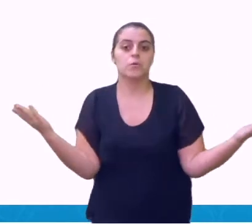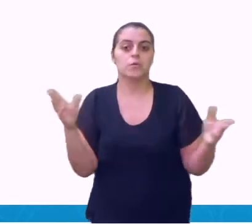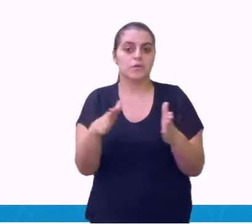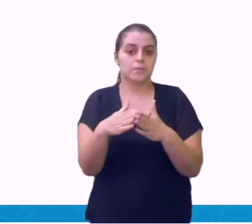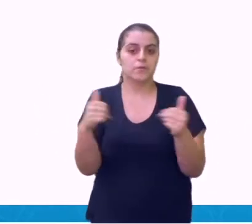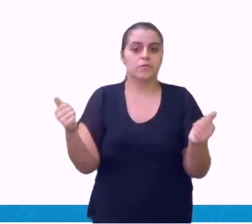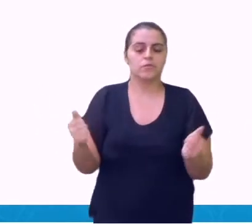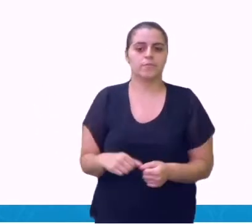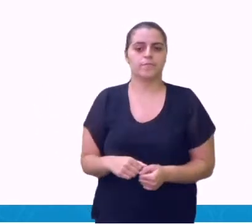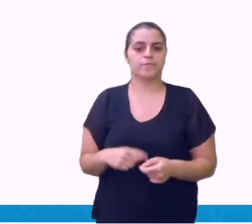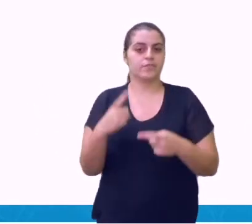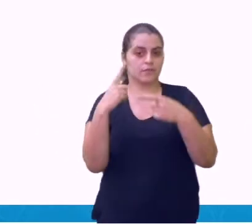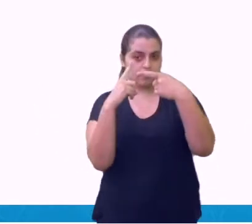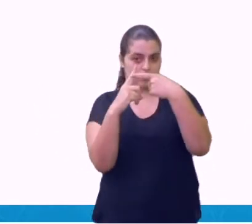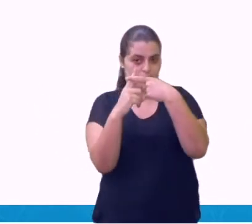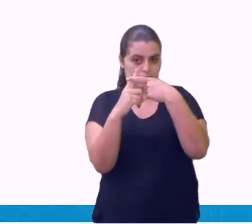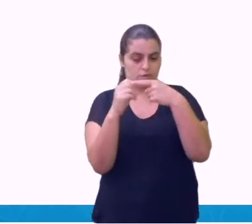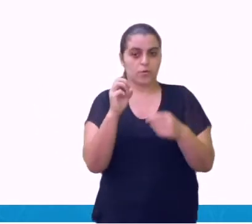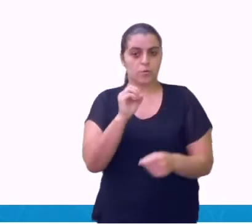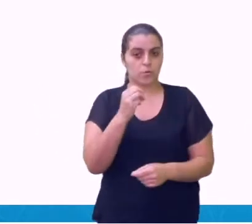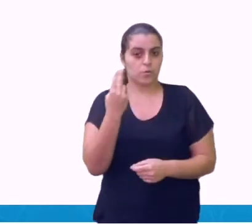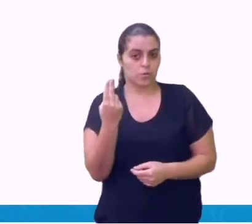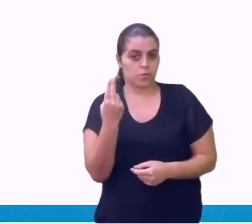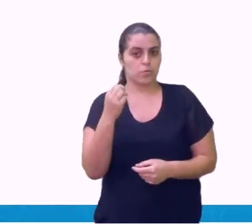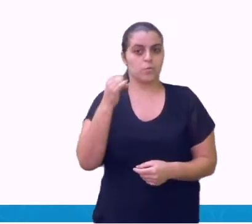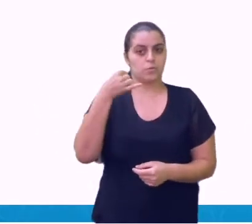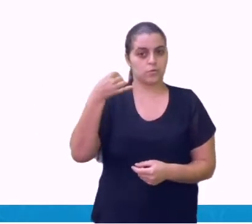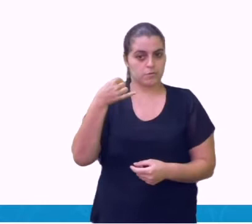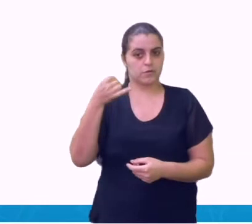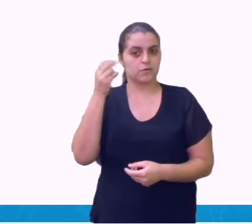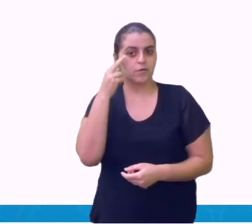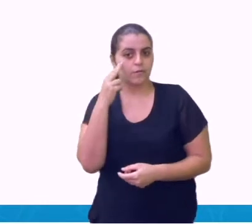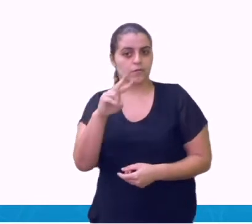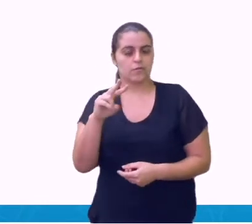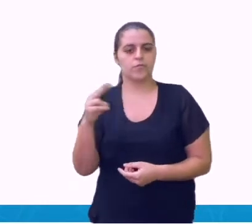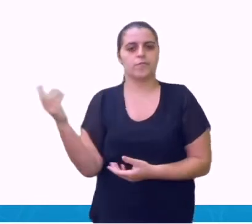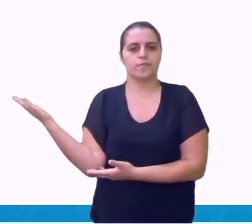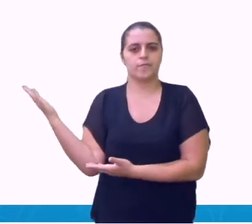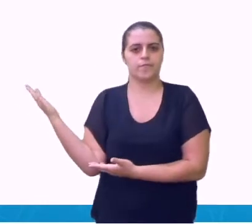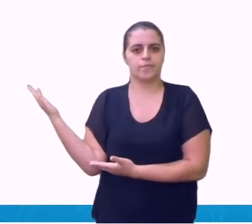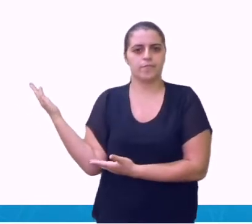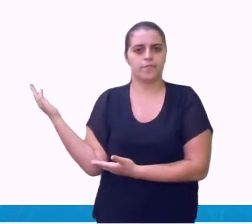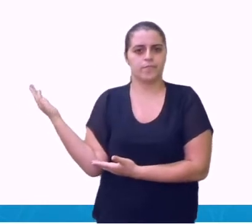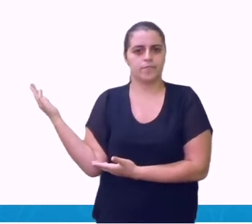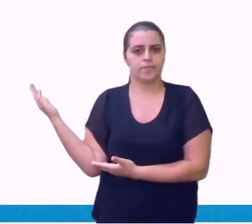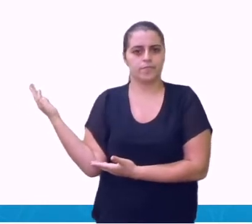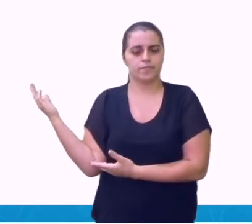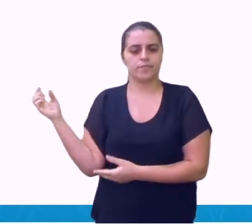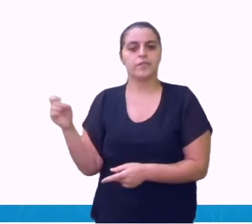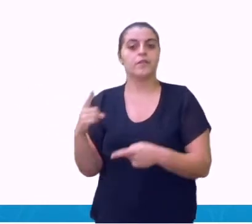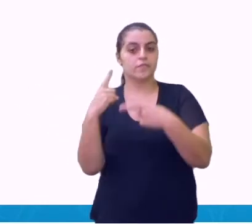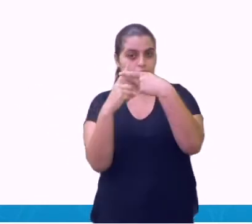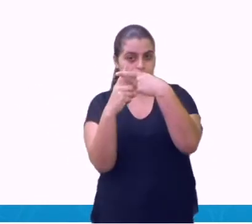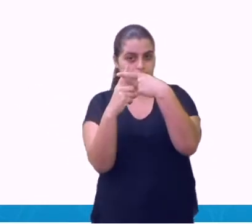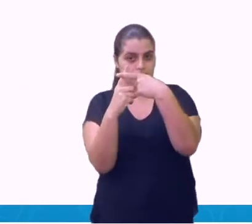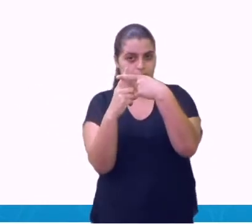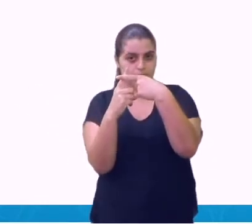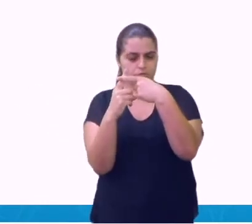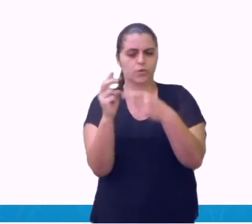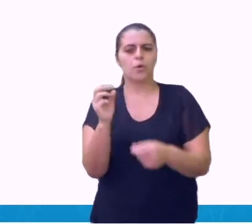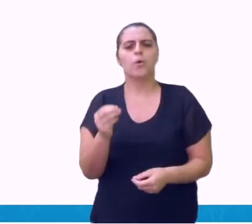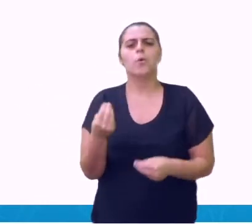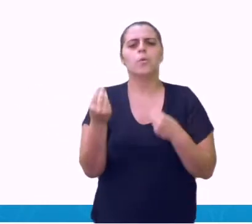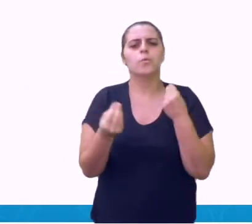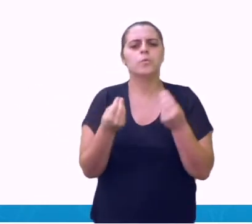pedindo adição ou subtração. Ó, na adição, quando